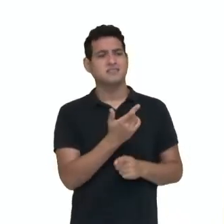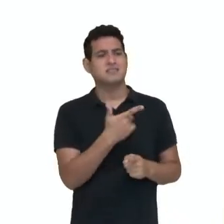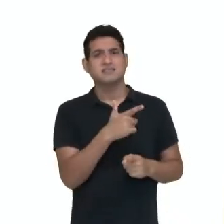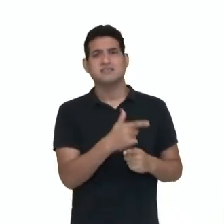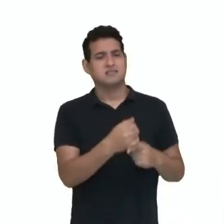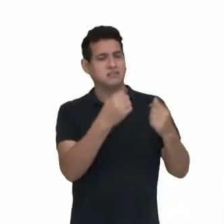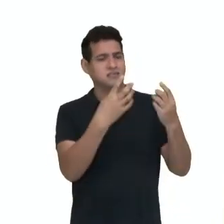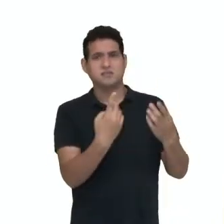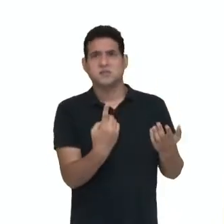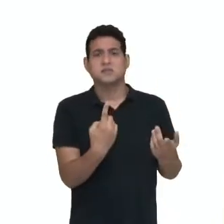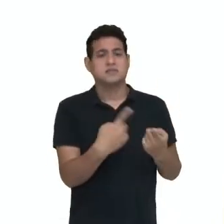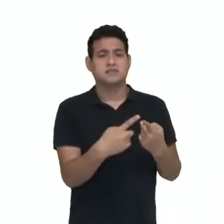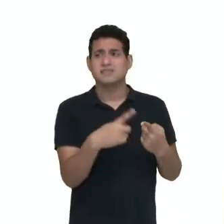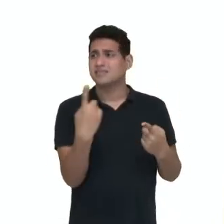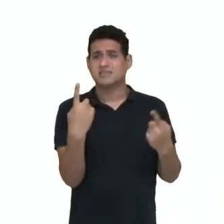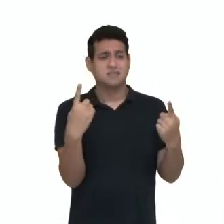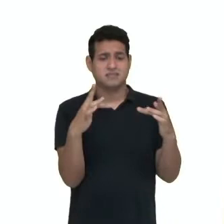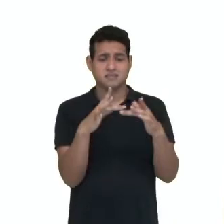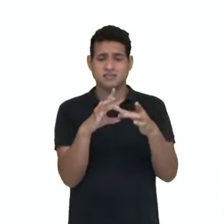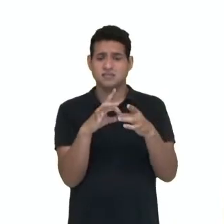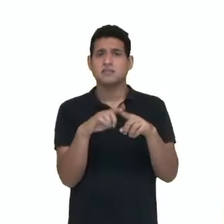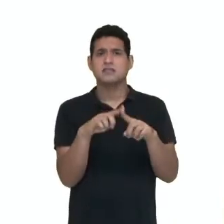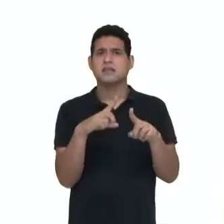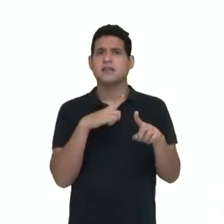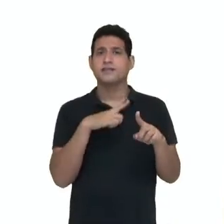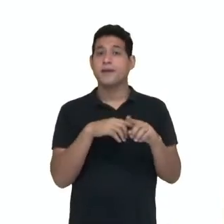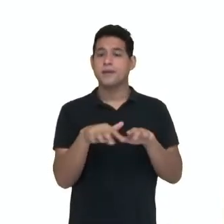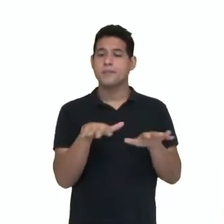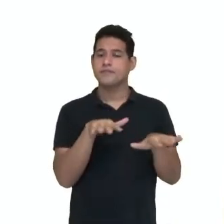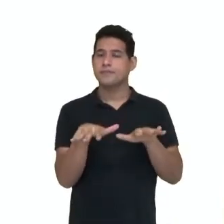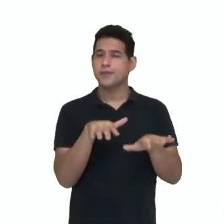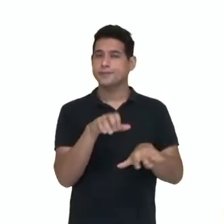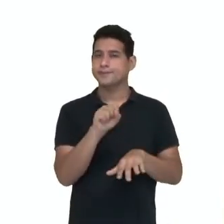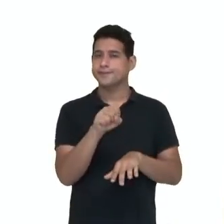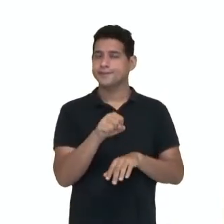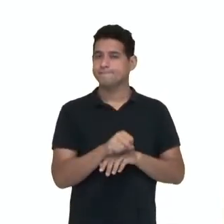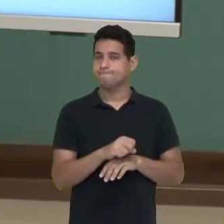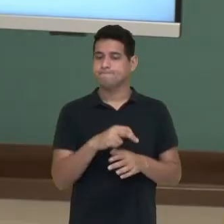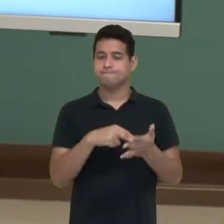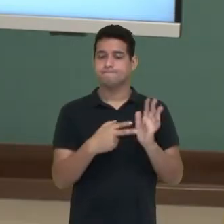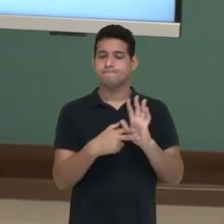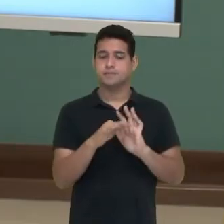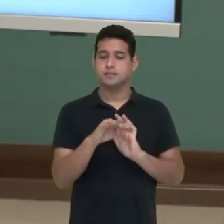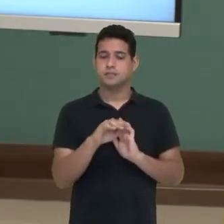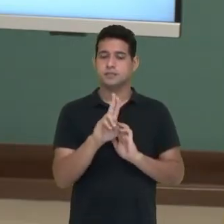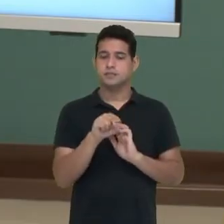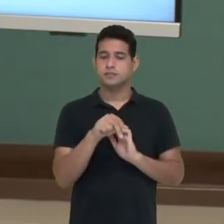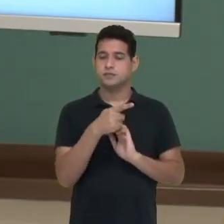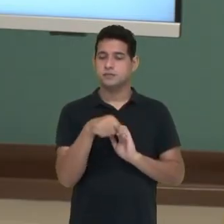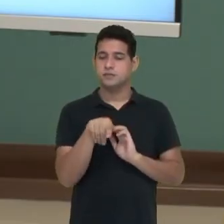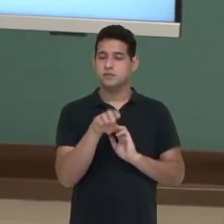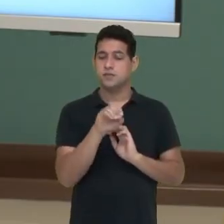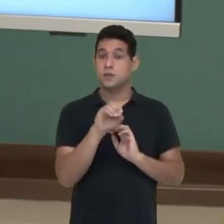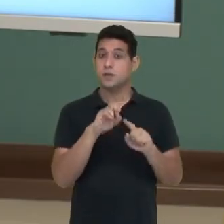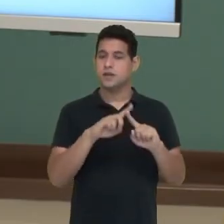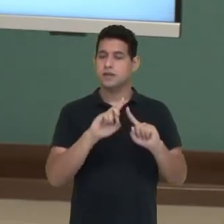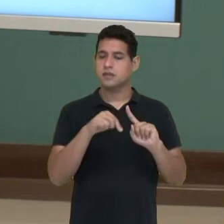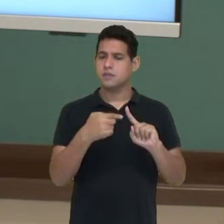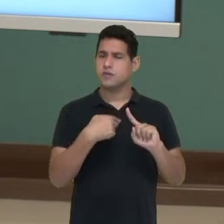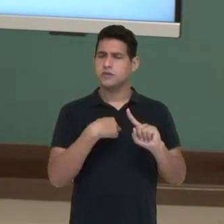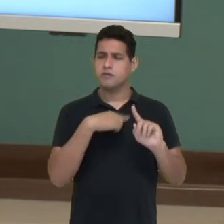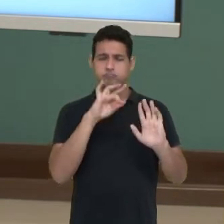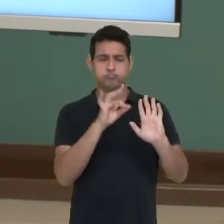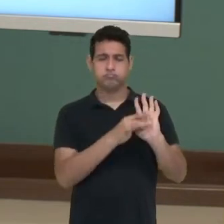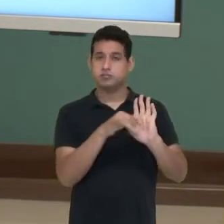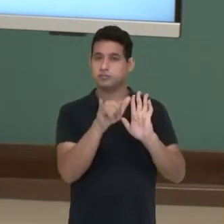determinar uma, porque uma está presa na outra ali e elas estão em movimento. É uma função. A partir do momento que eu fixo